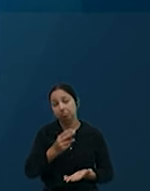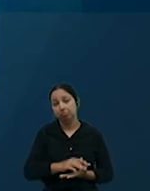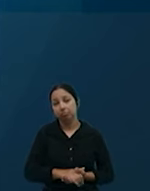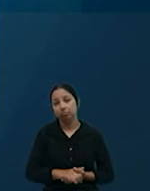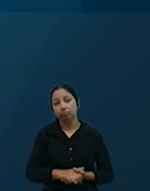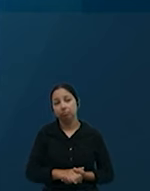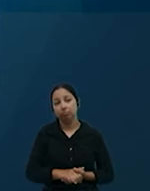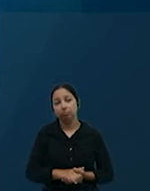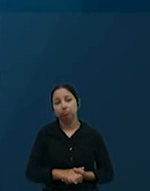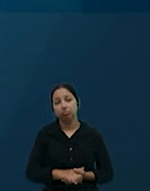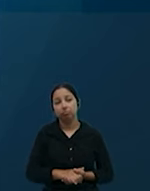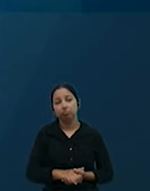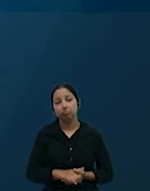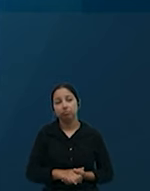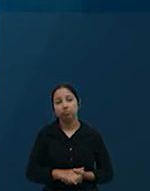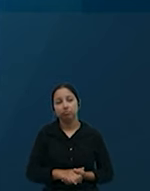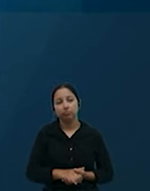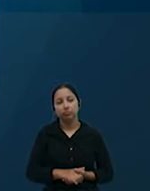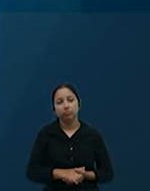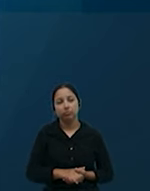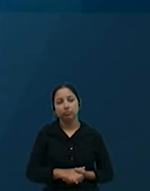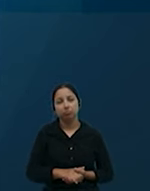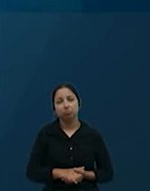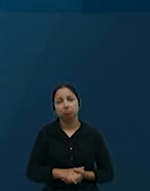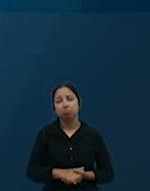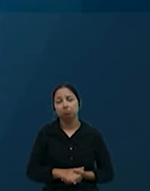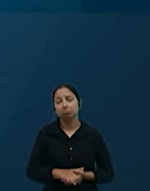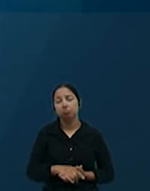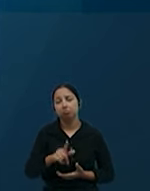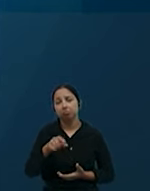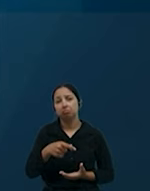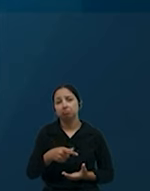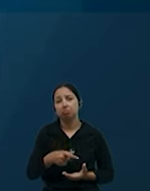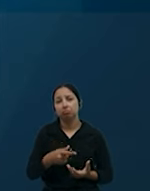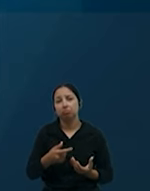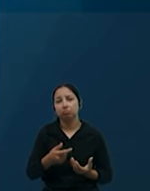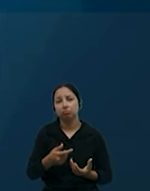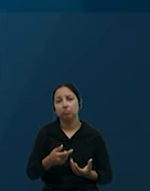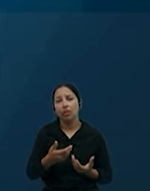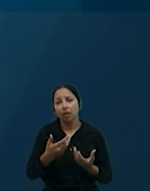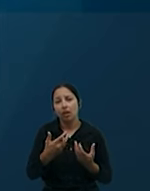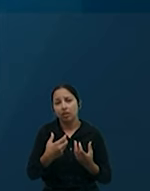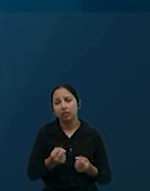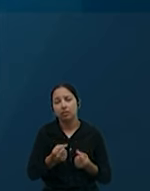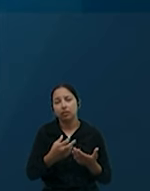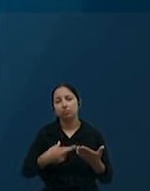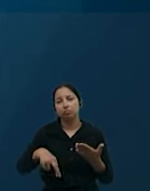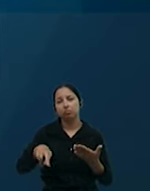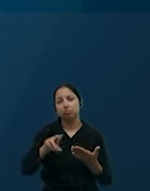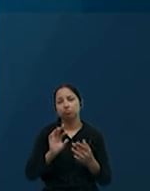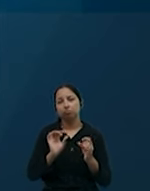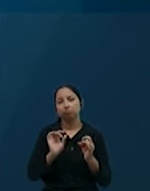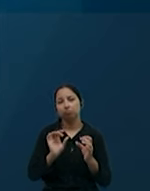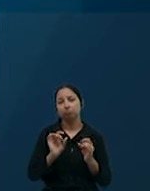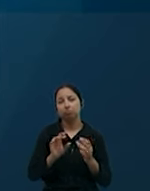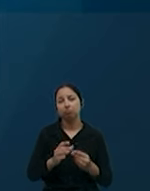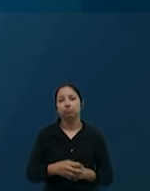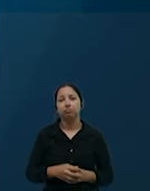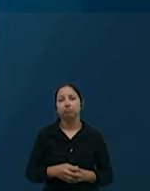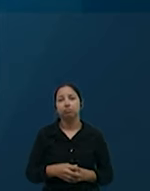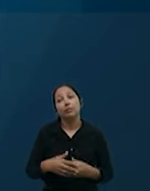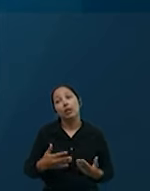sim, hipótese de se admitir o conhecimento do próprio recurso especial para que o